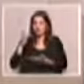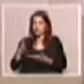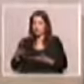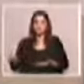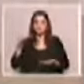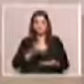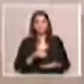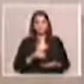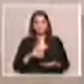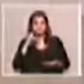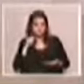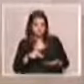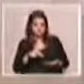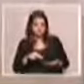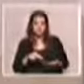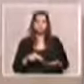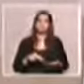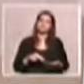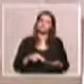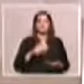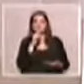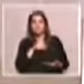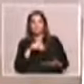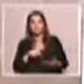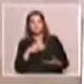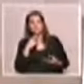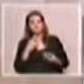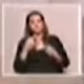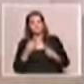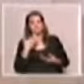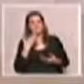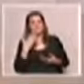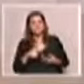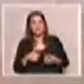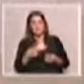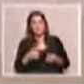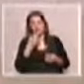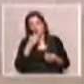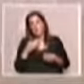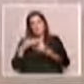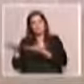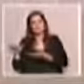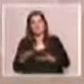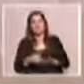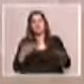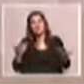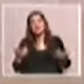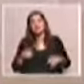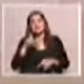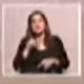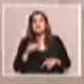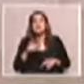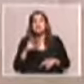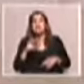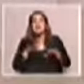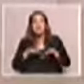prato, a própria pessoa tem só... Se calhar serviu um bocadinho demais, então não queres partilhar para o lado. Outra coisa importante é a tábua